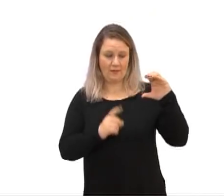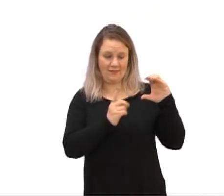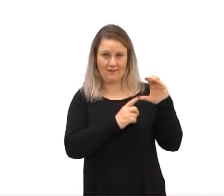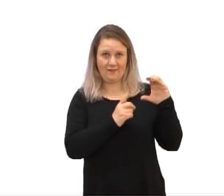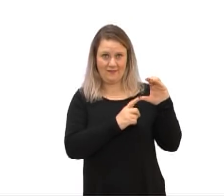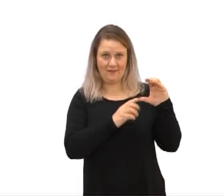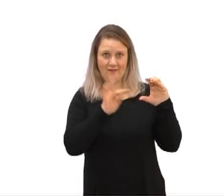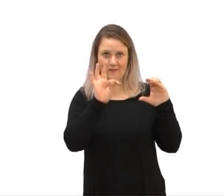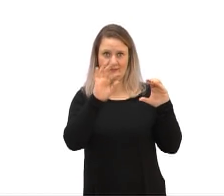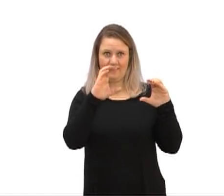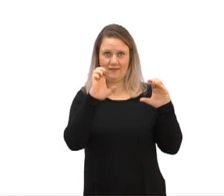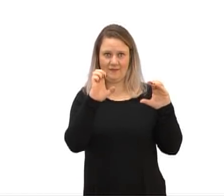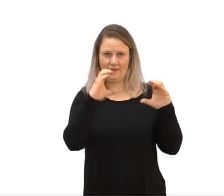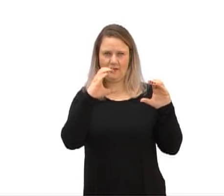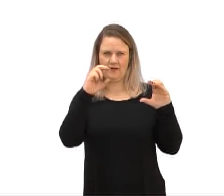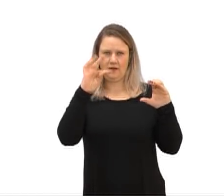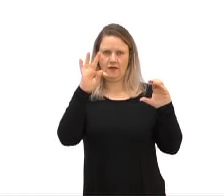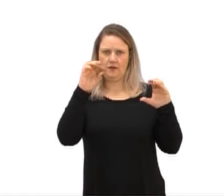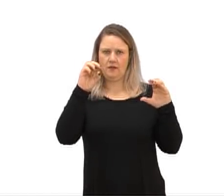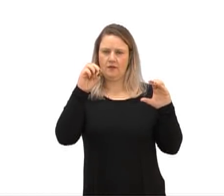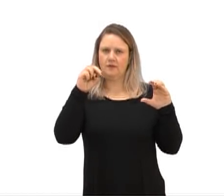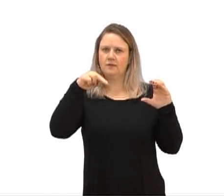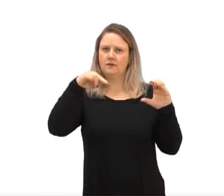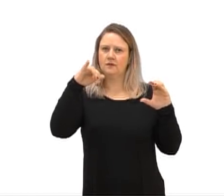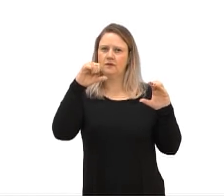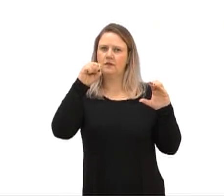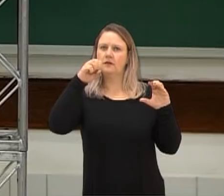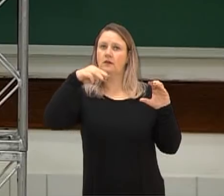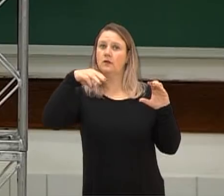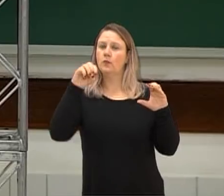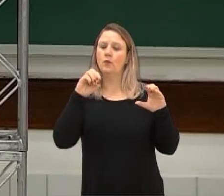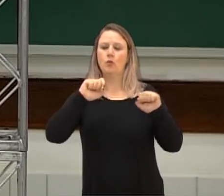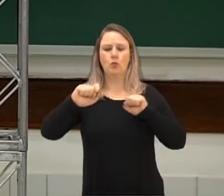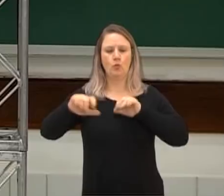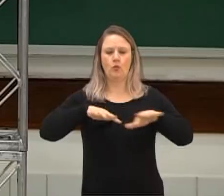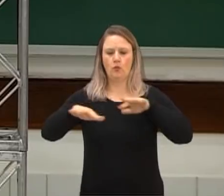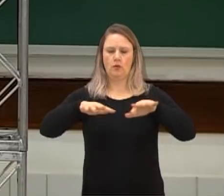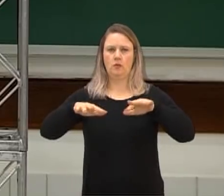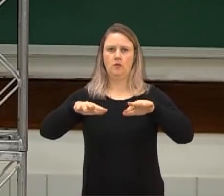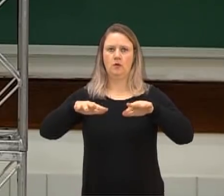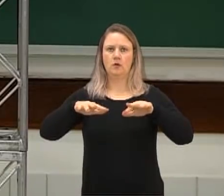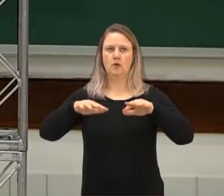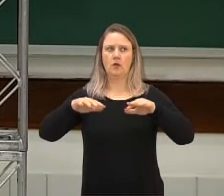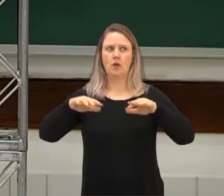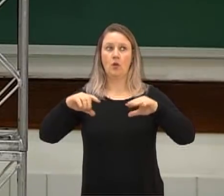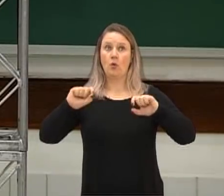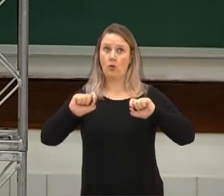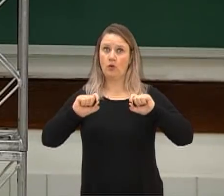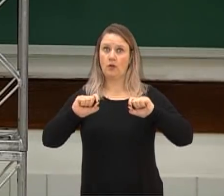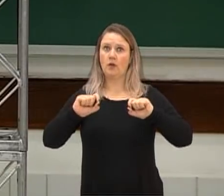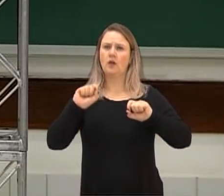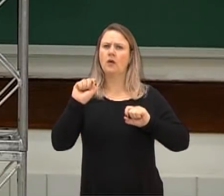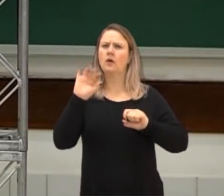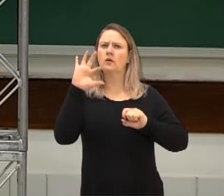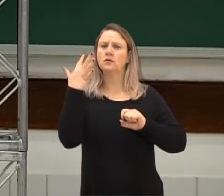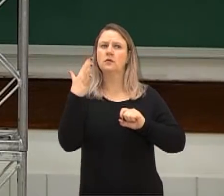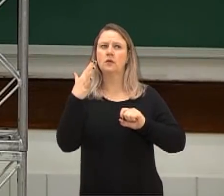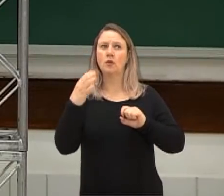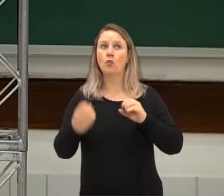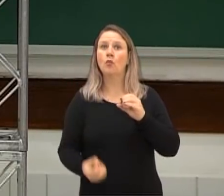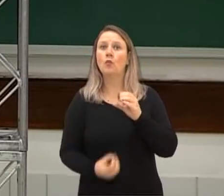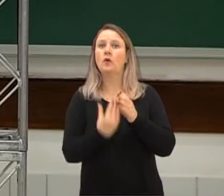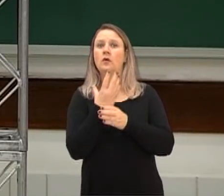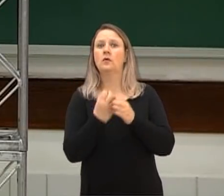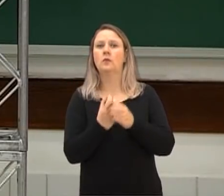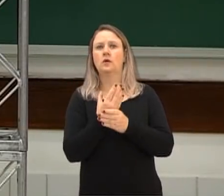o tectonismo, né? O tectonismo, o movimento das placas divergentes fez com que formasse, então,